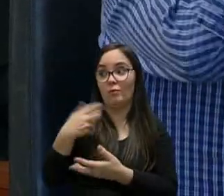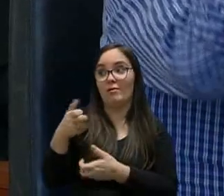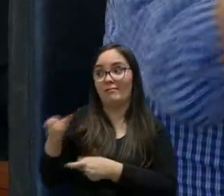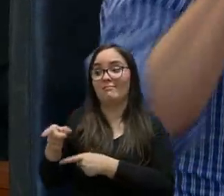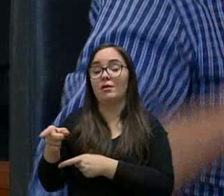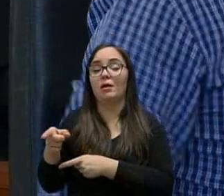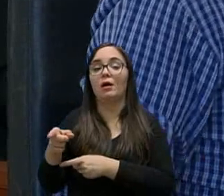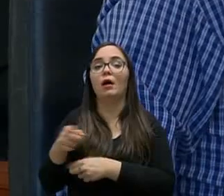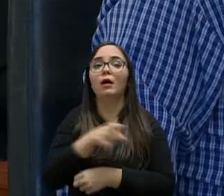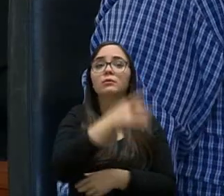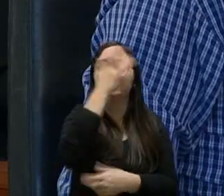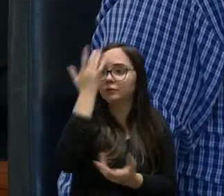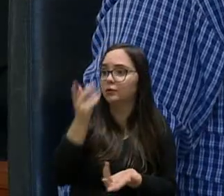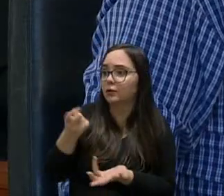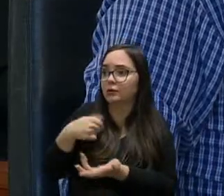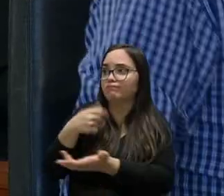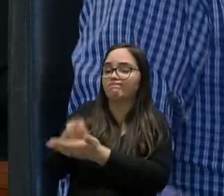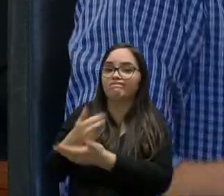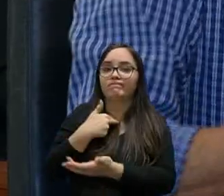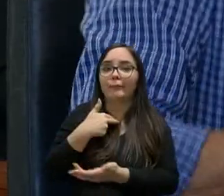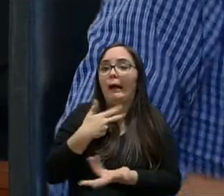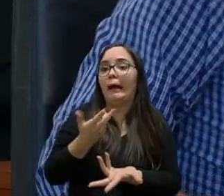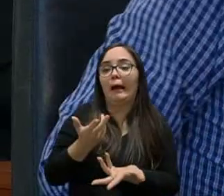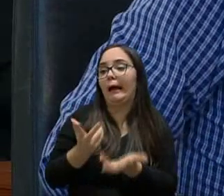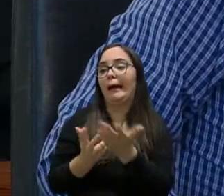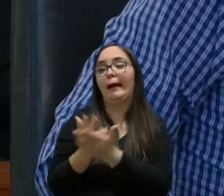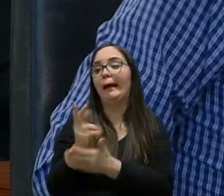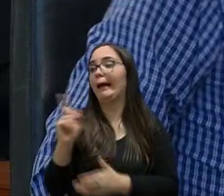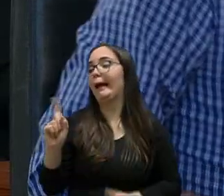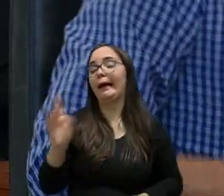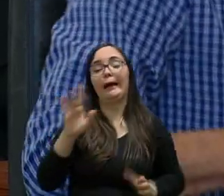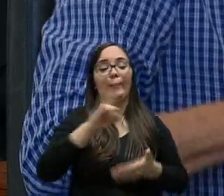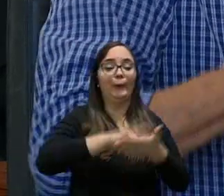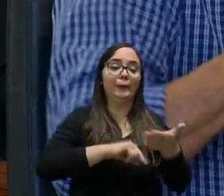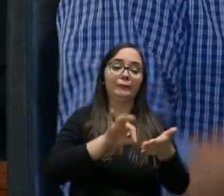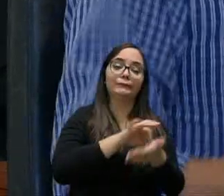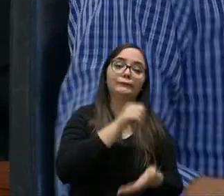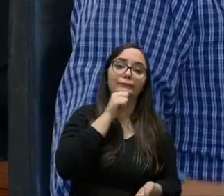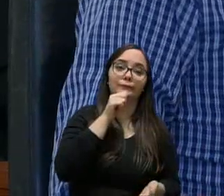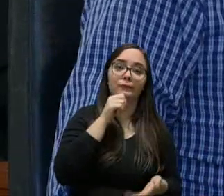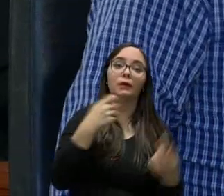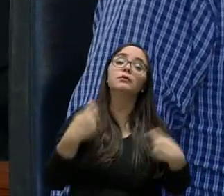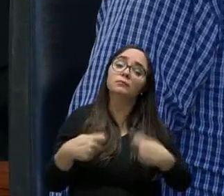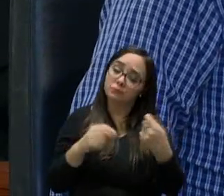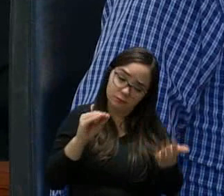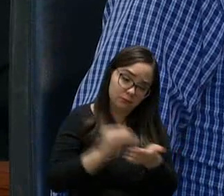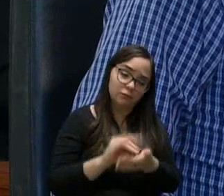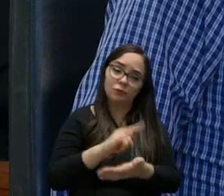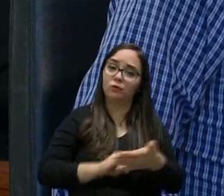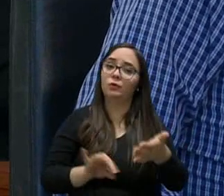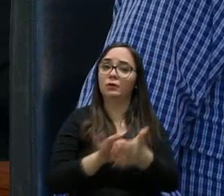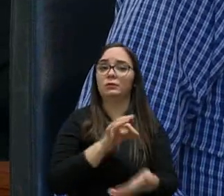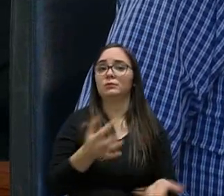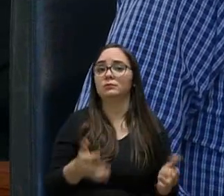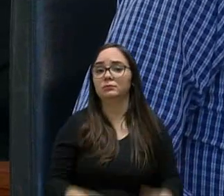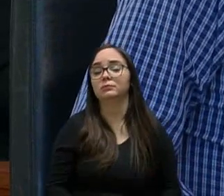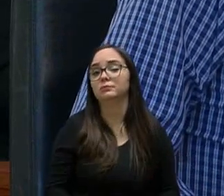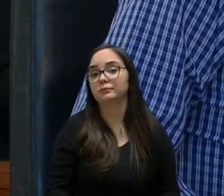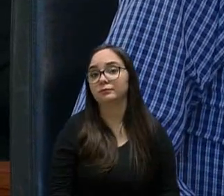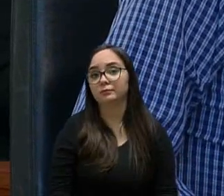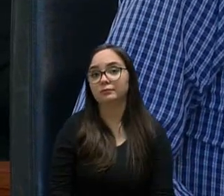quê qual 400 500 sobre o que for bom então a não está no contrato então nós vamos ter que colocar isso no contrato